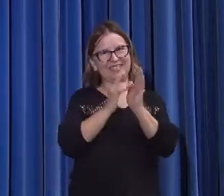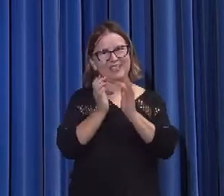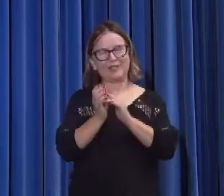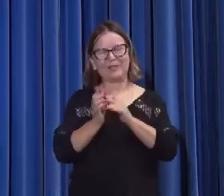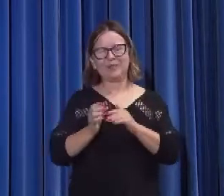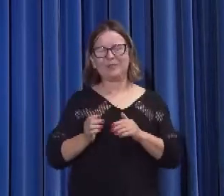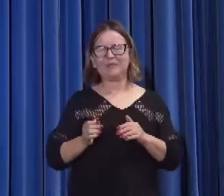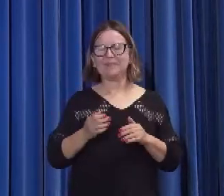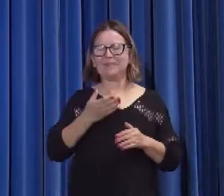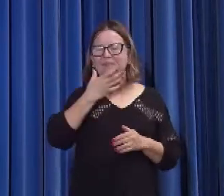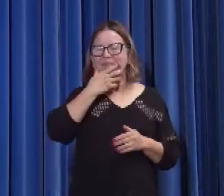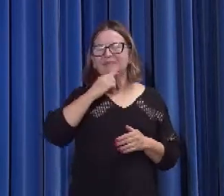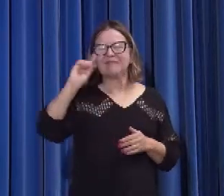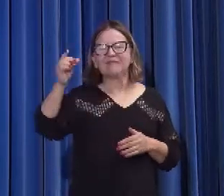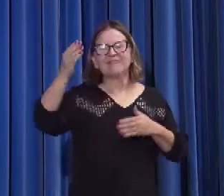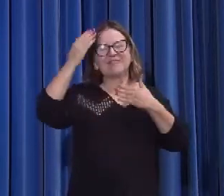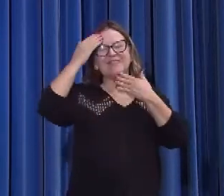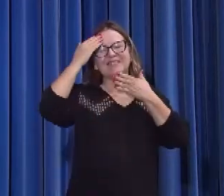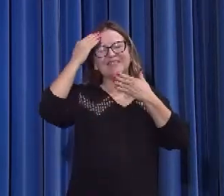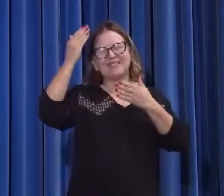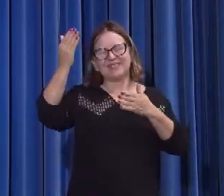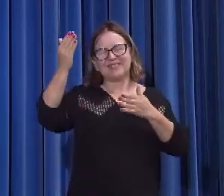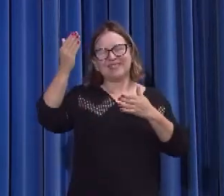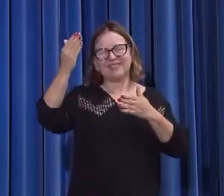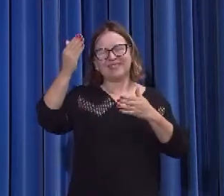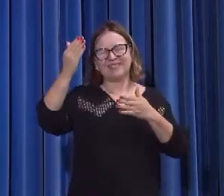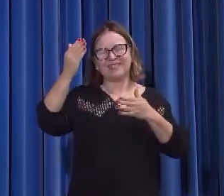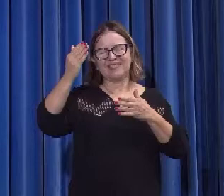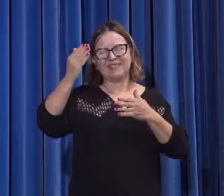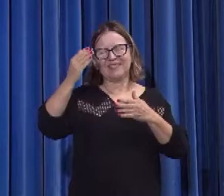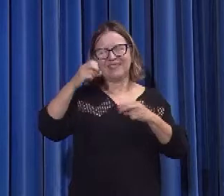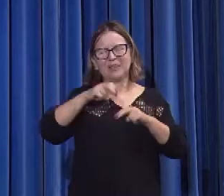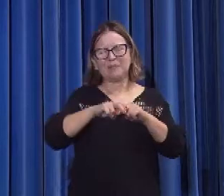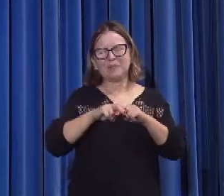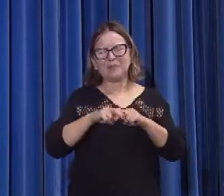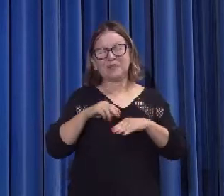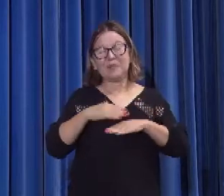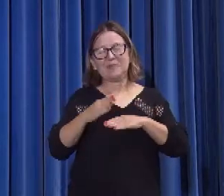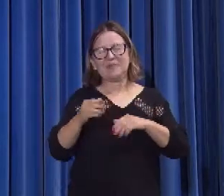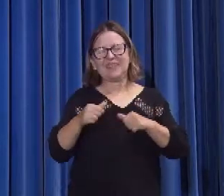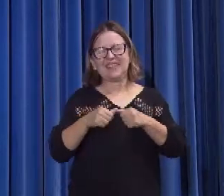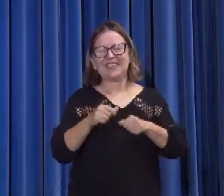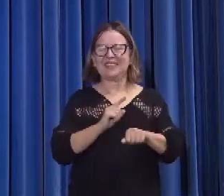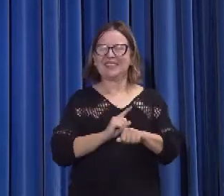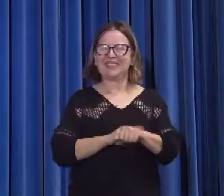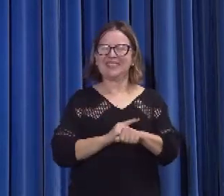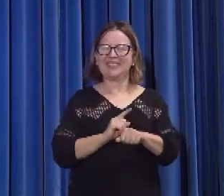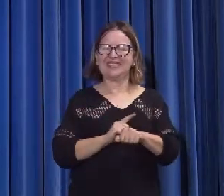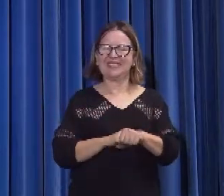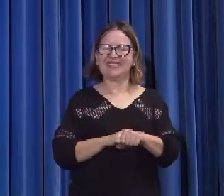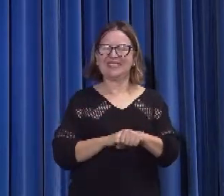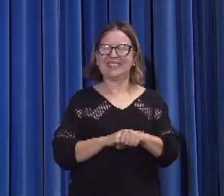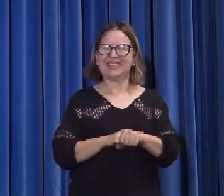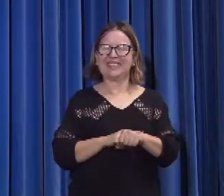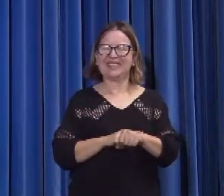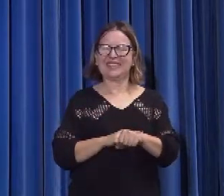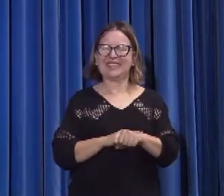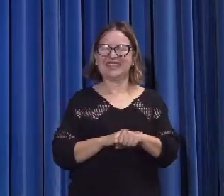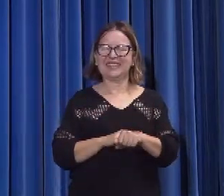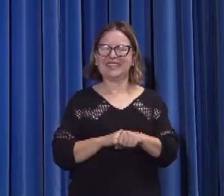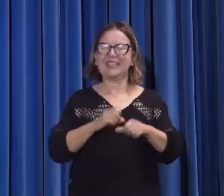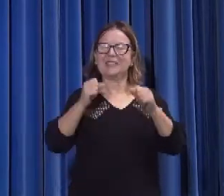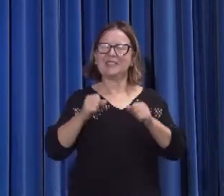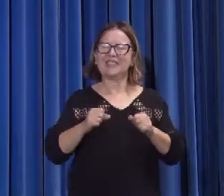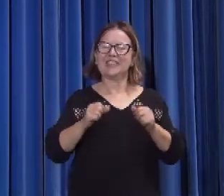Pai, graças te damos por mais esta oportunidade que temos de nos